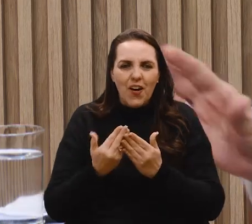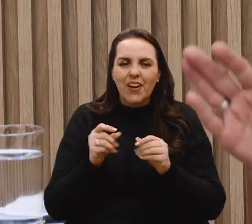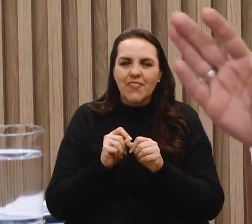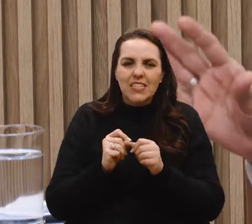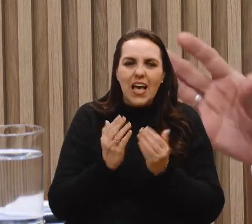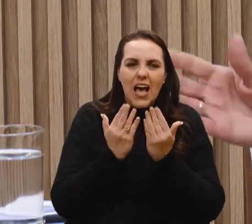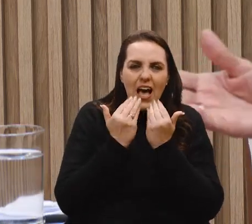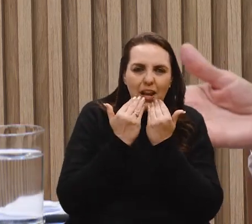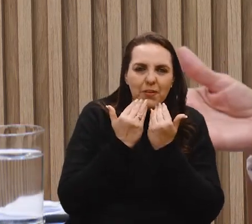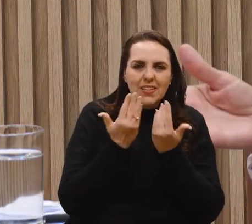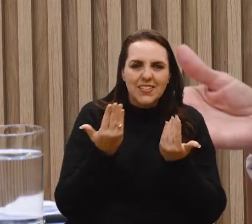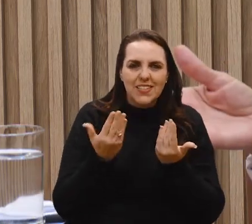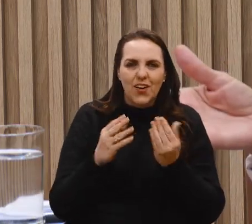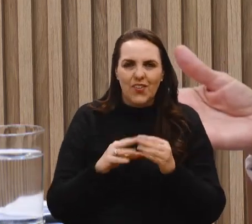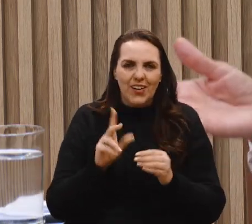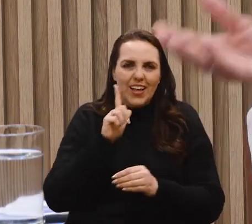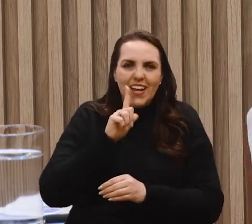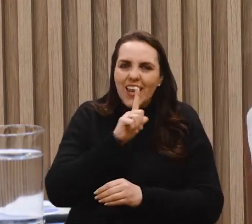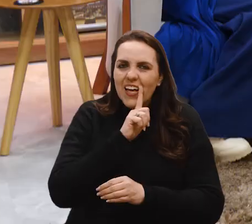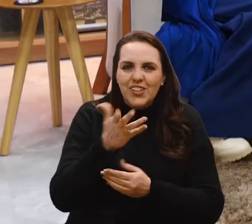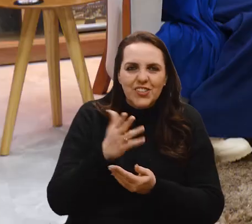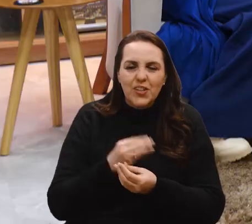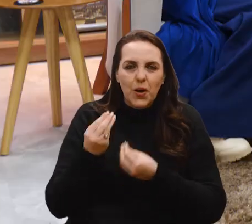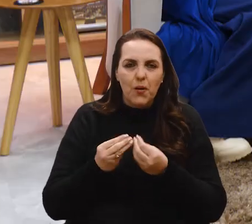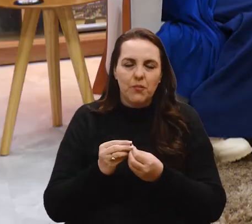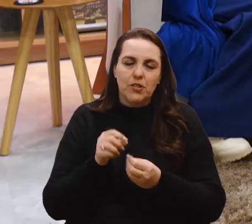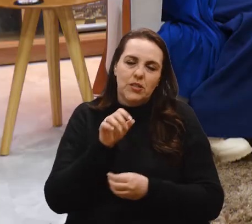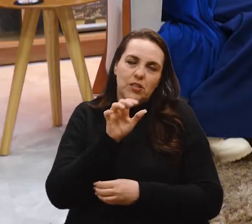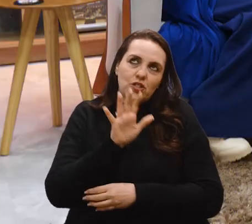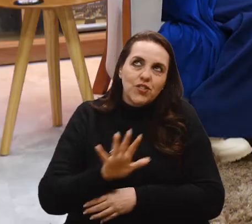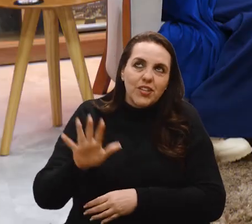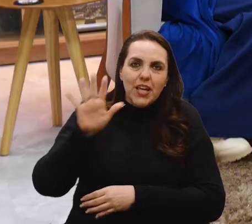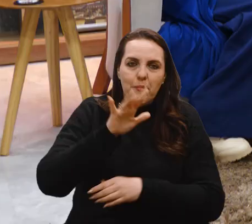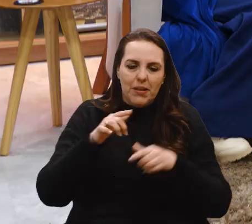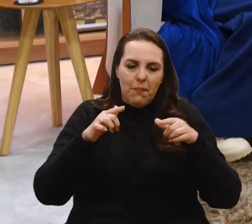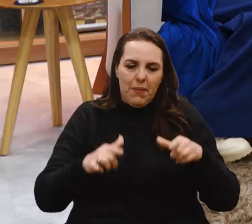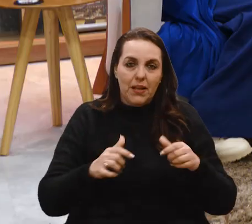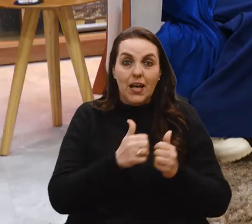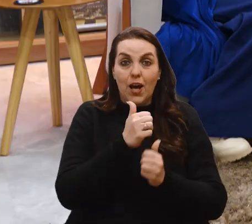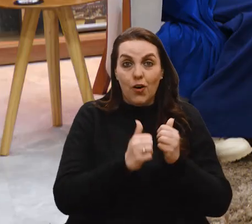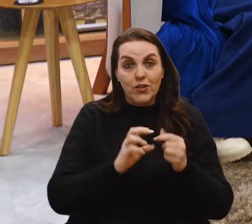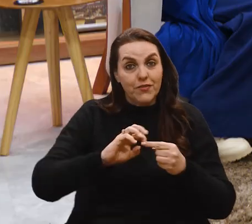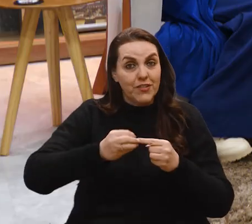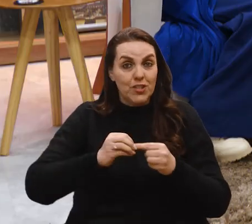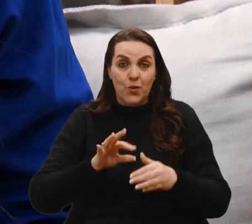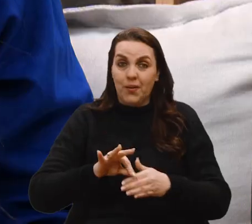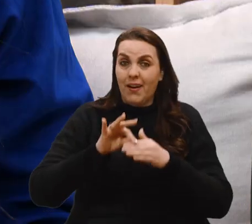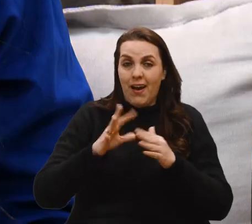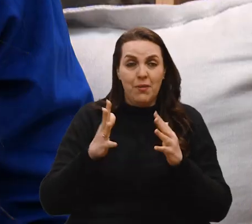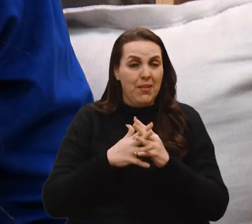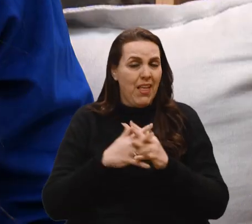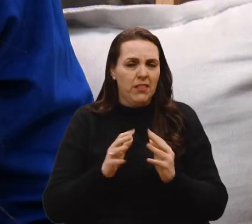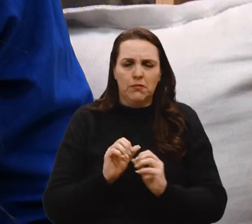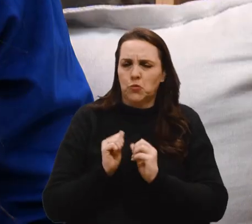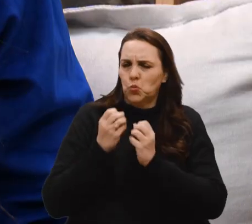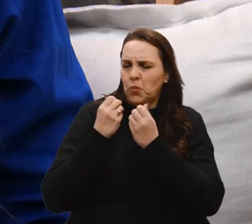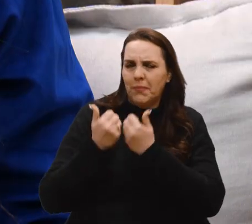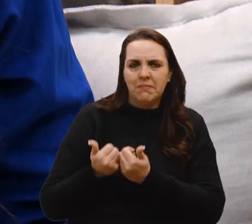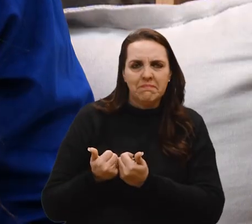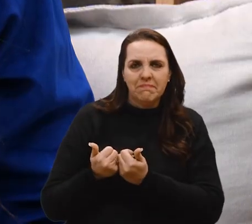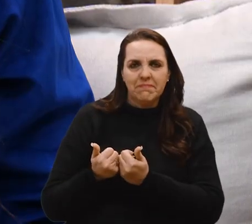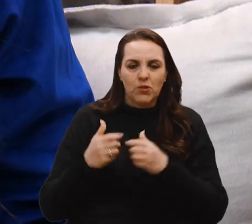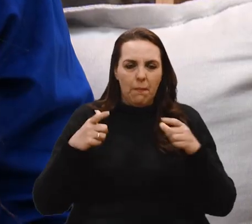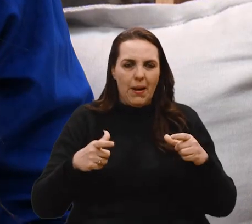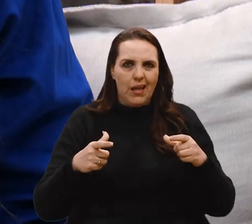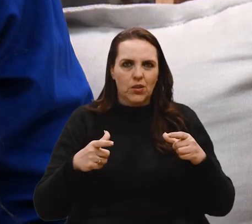escola? É porque geralmente eram pratos, por exemplo, arroz, feijão, carne e batata frita. Entendeu? Não eram pratos